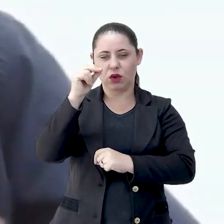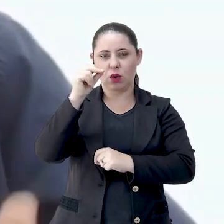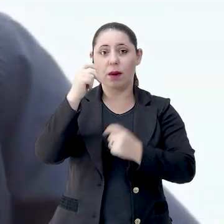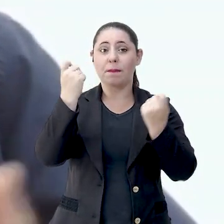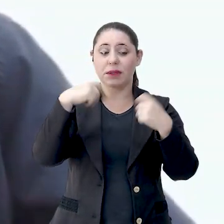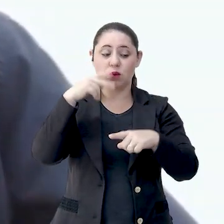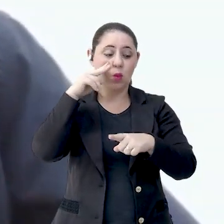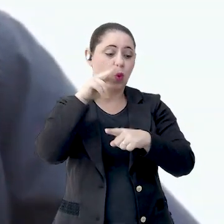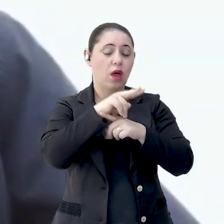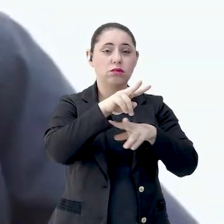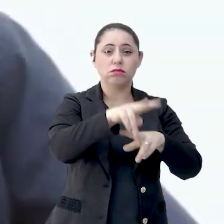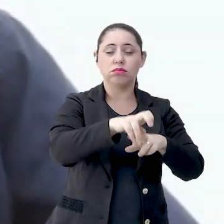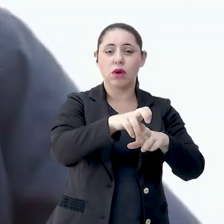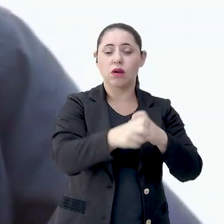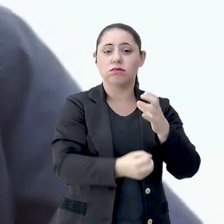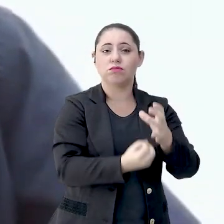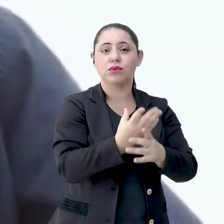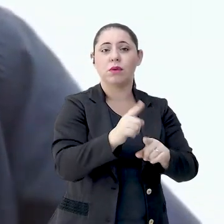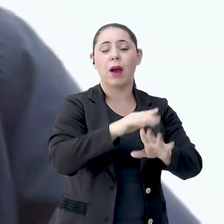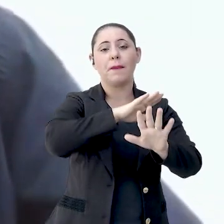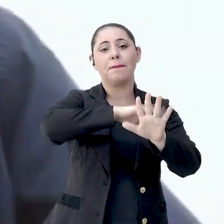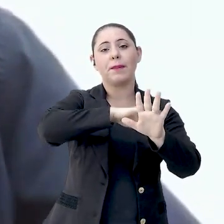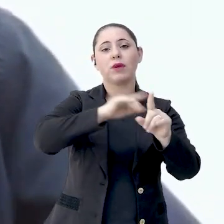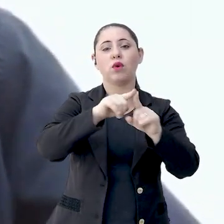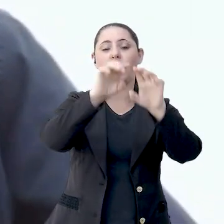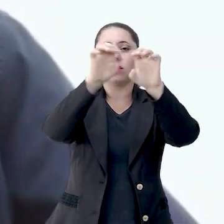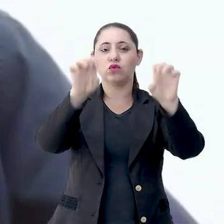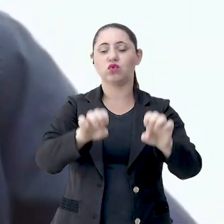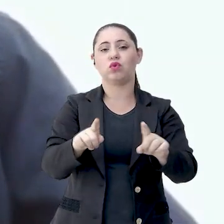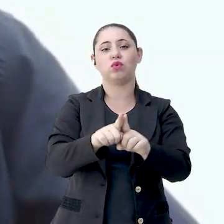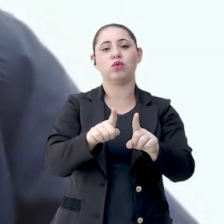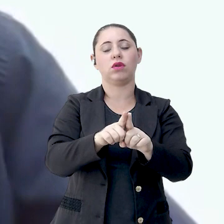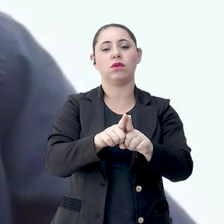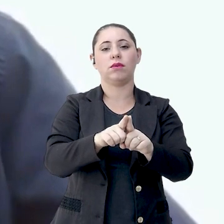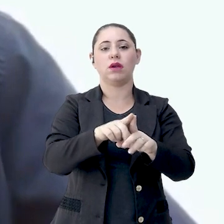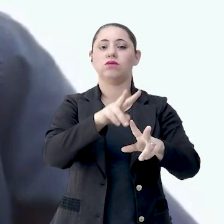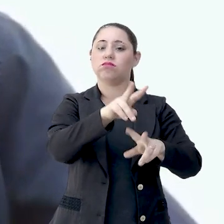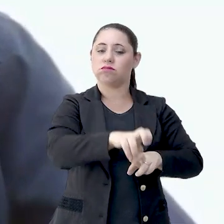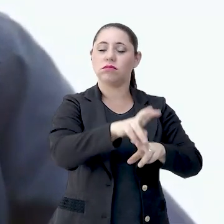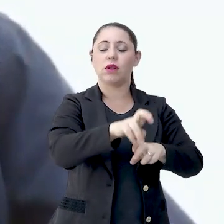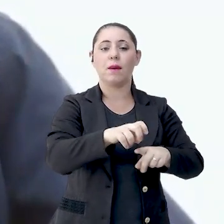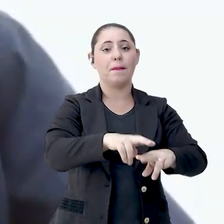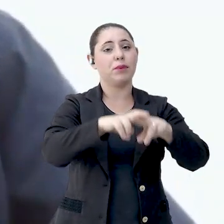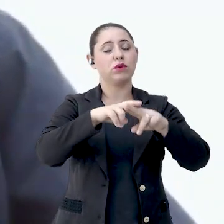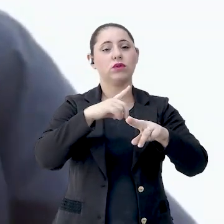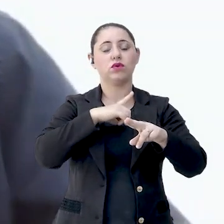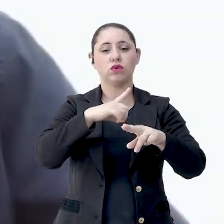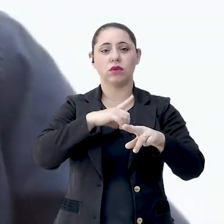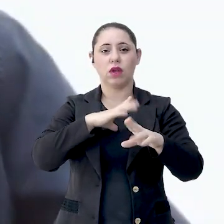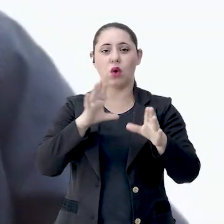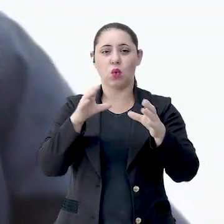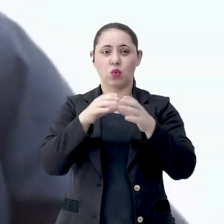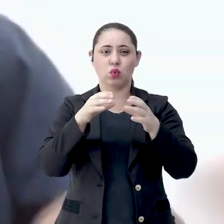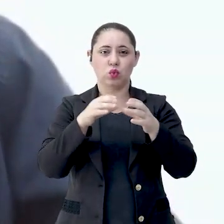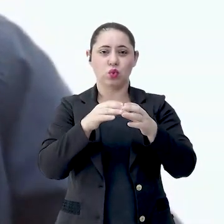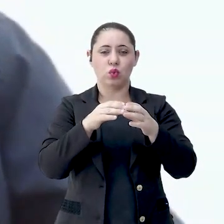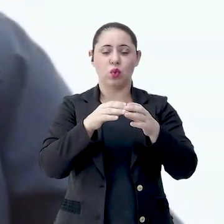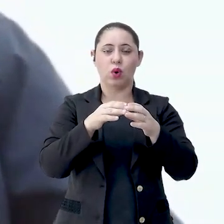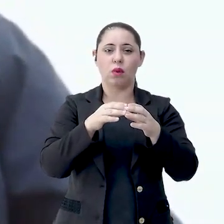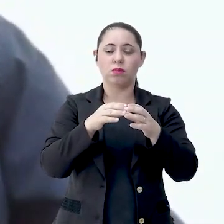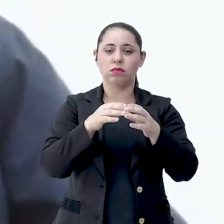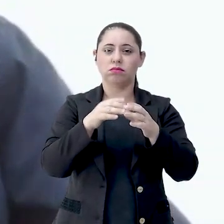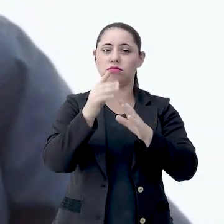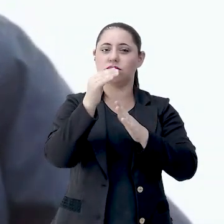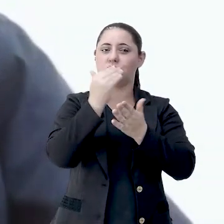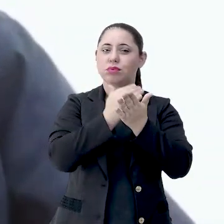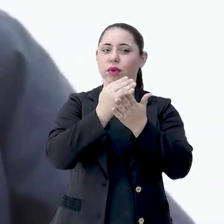efeito sobre a produção do agronegócio, mas tem um papel fundamental na infraestrutura para esse agronegócio. Para isso nós temos o Fundersul, que ele já